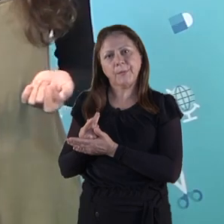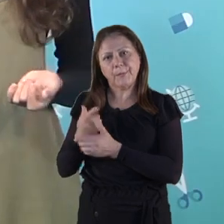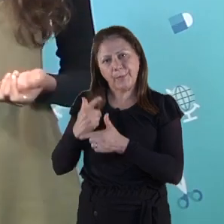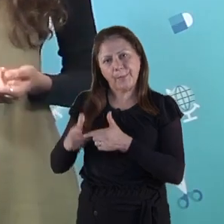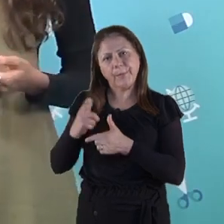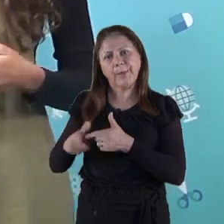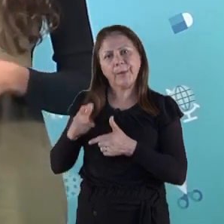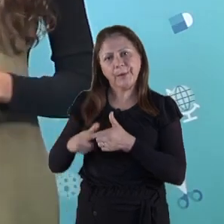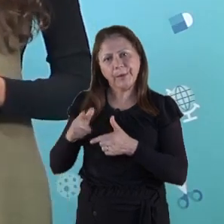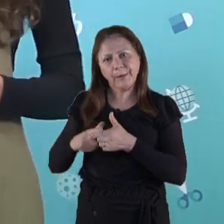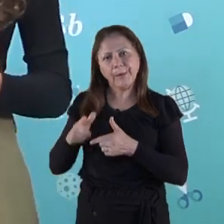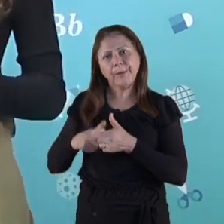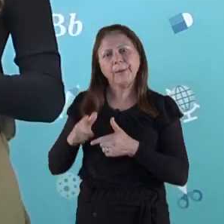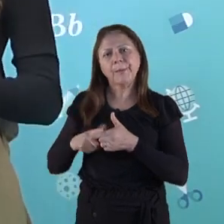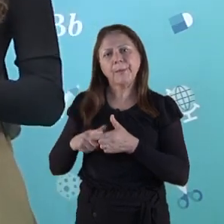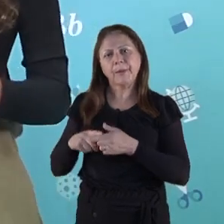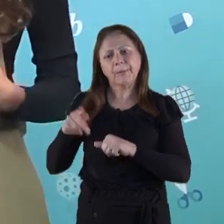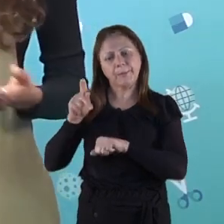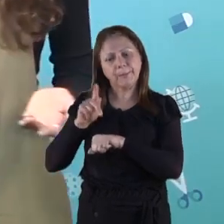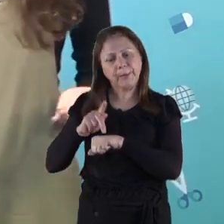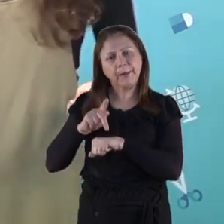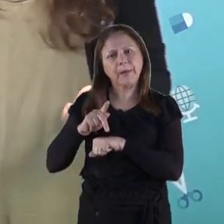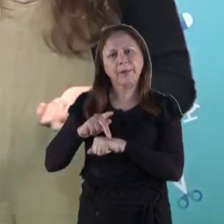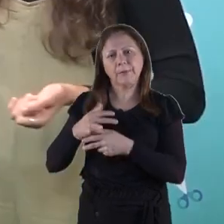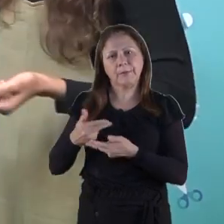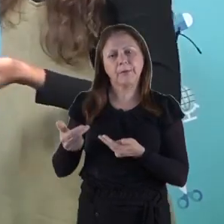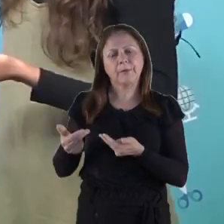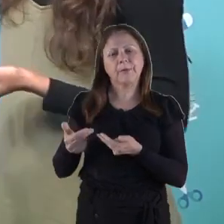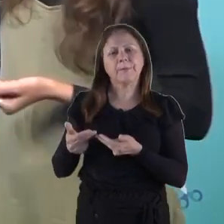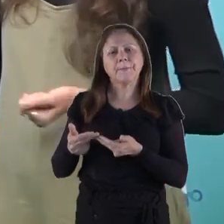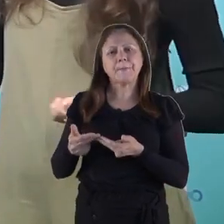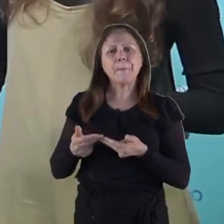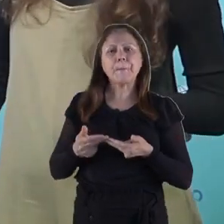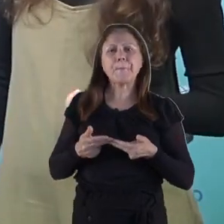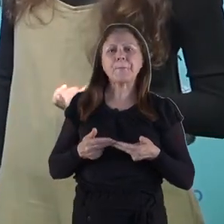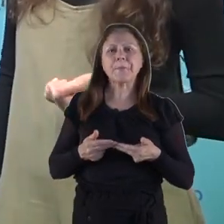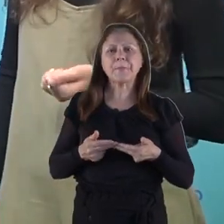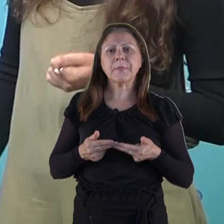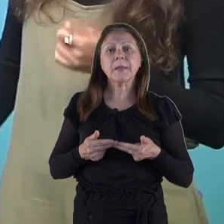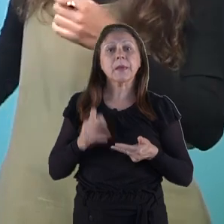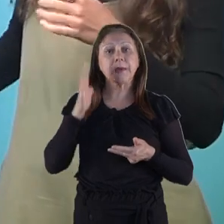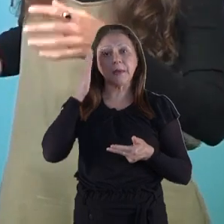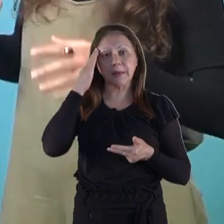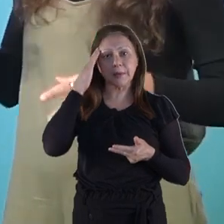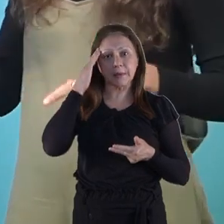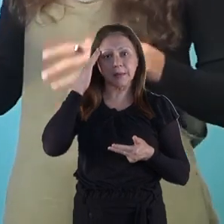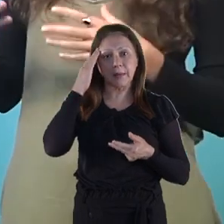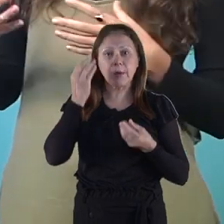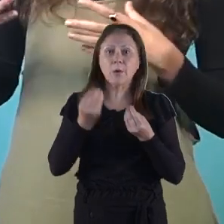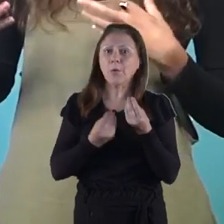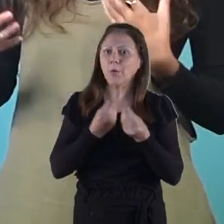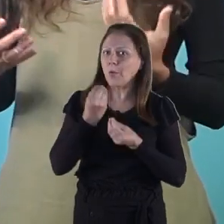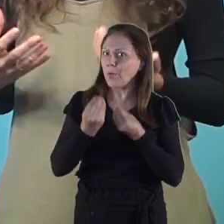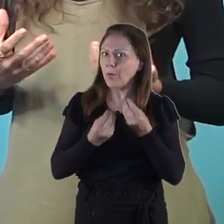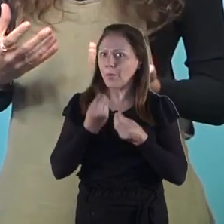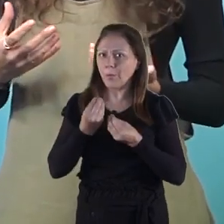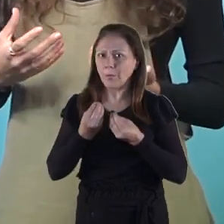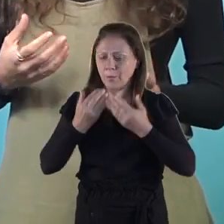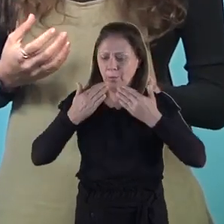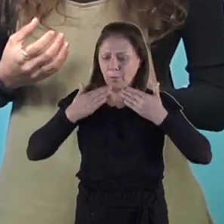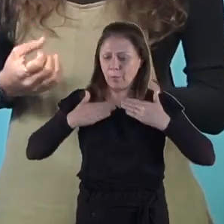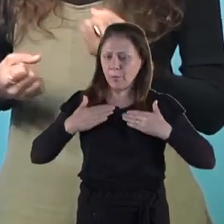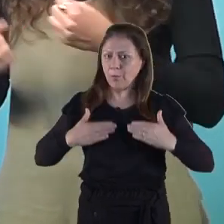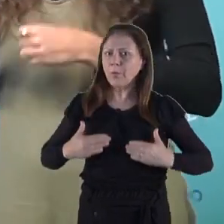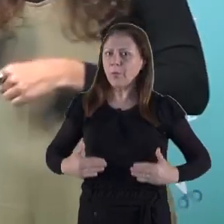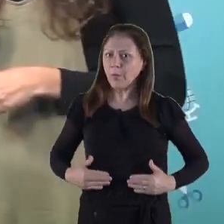infecção urinária, né, pedras nos rins, entre outras coisas. Então, para entender bem como é que cada